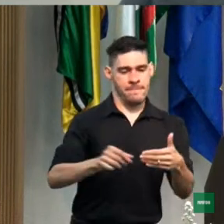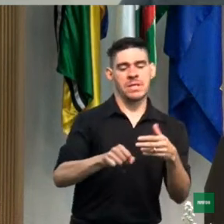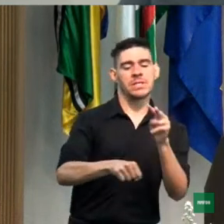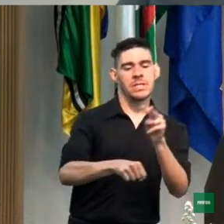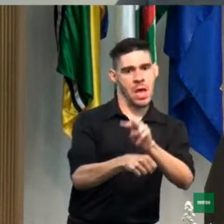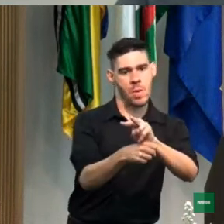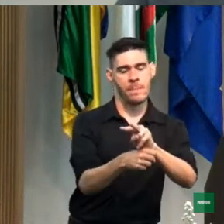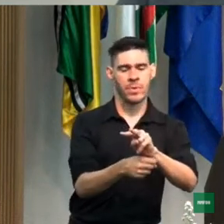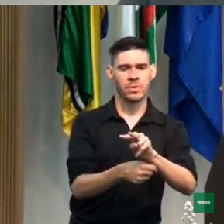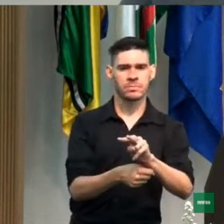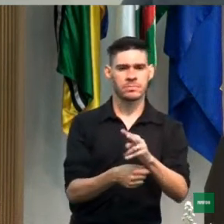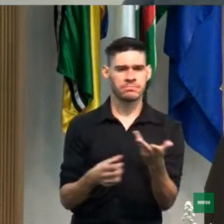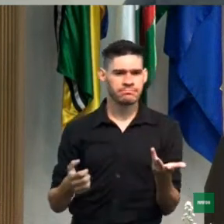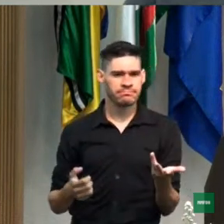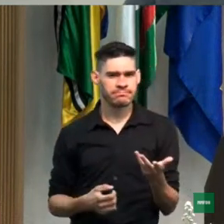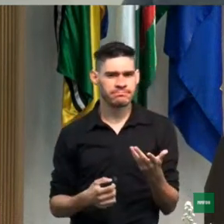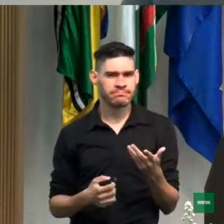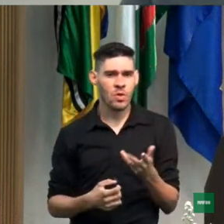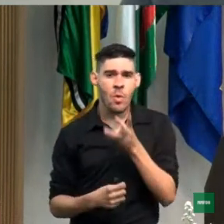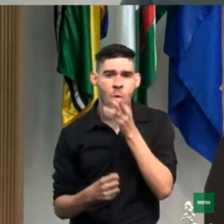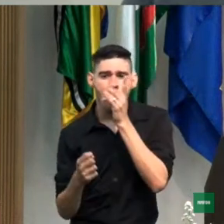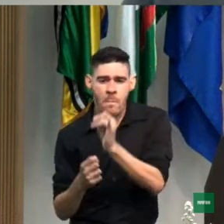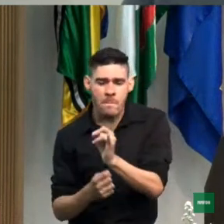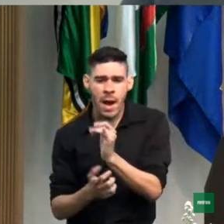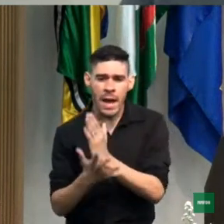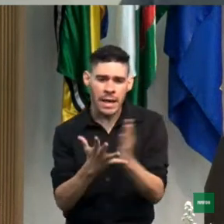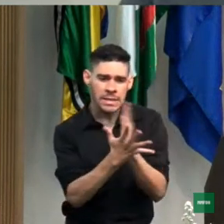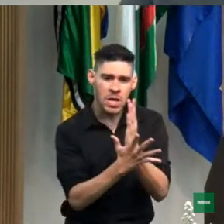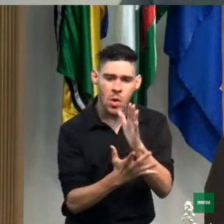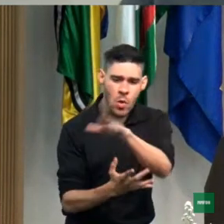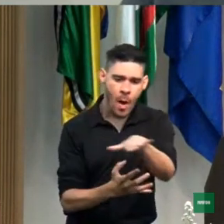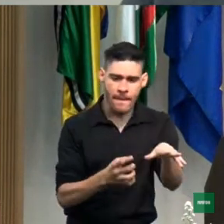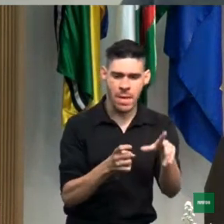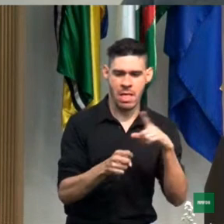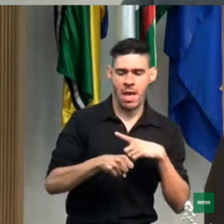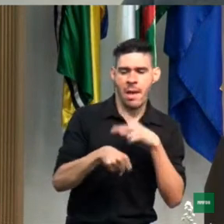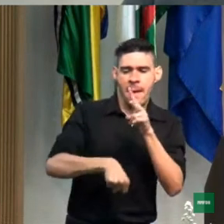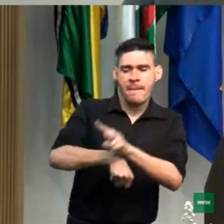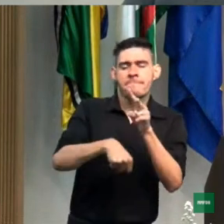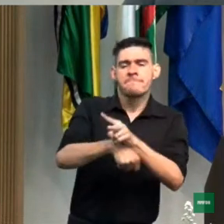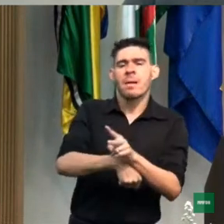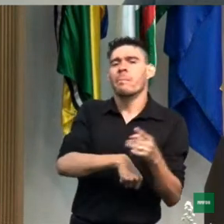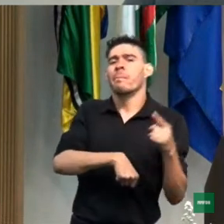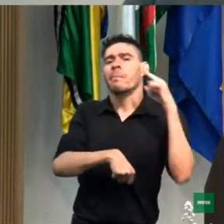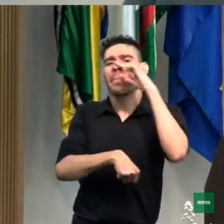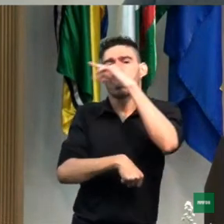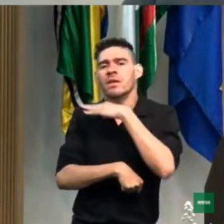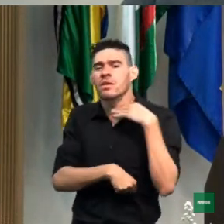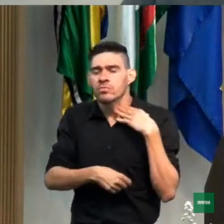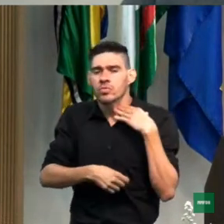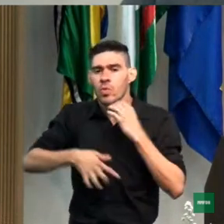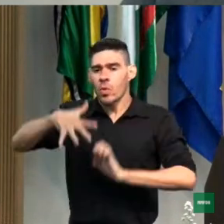desses pais de uma dessas crianças protegidas de morte não estará na sua empresa? Bem.